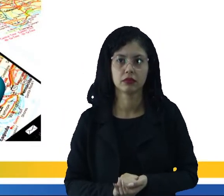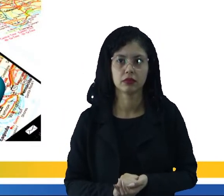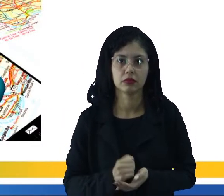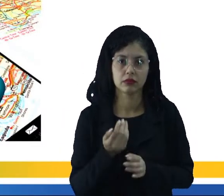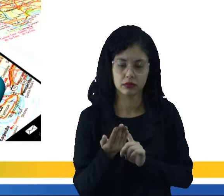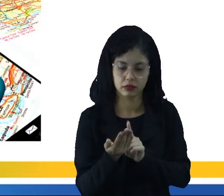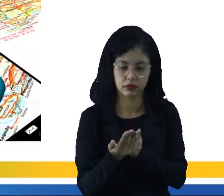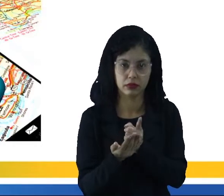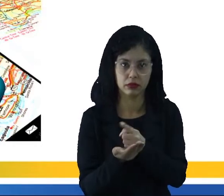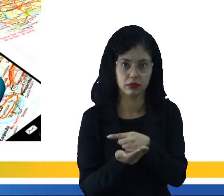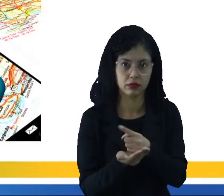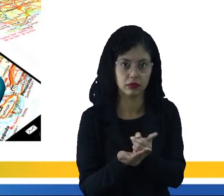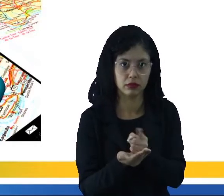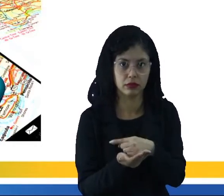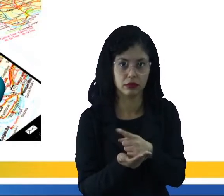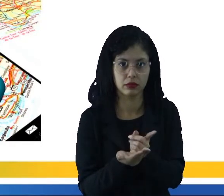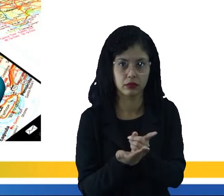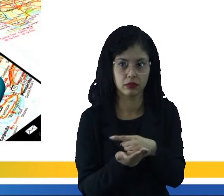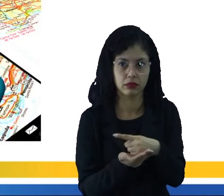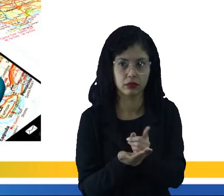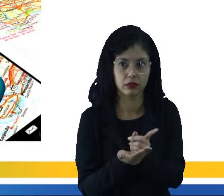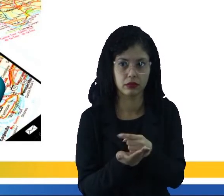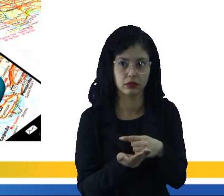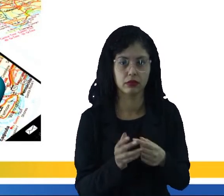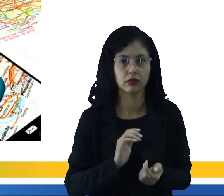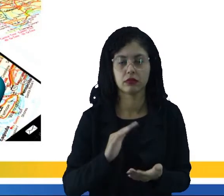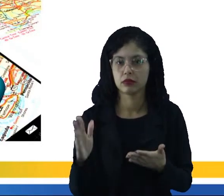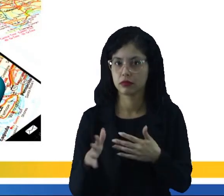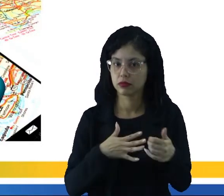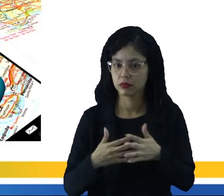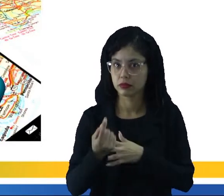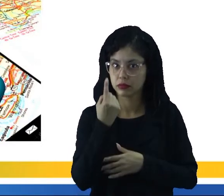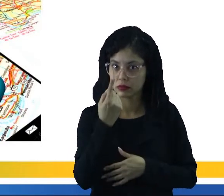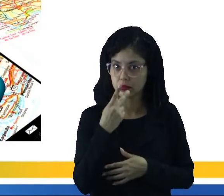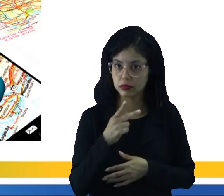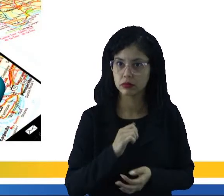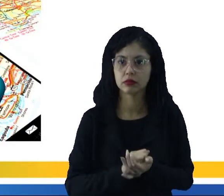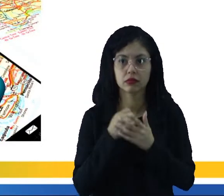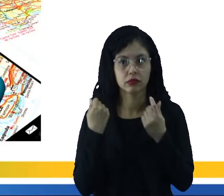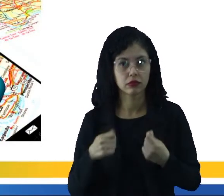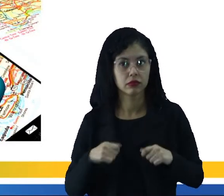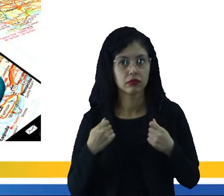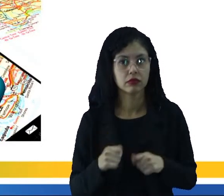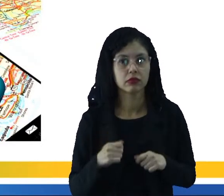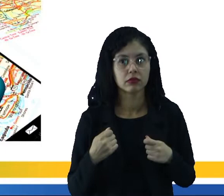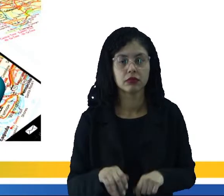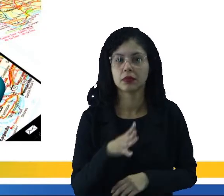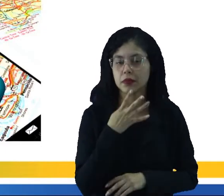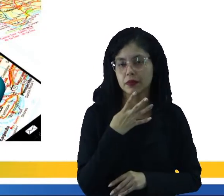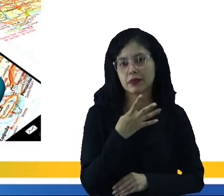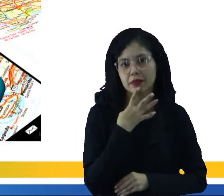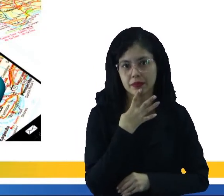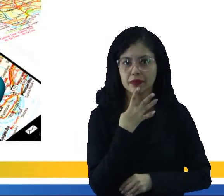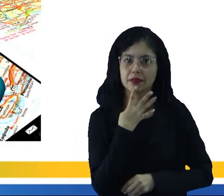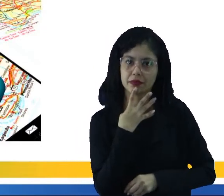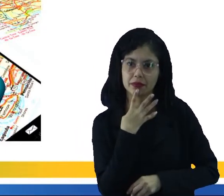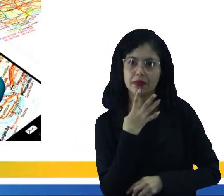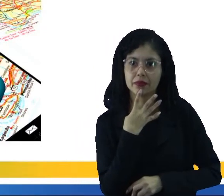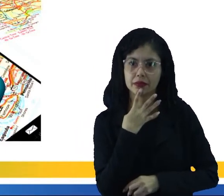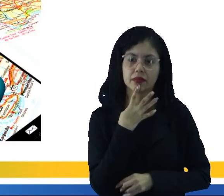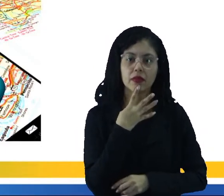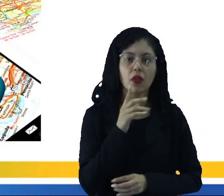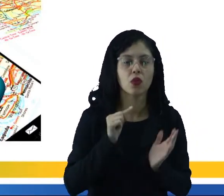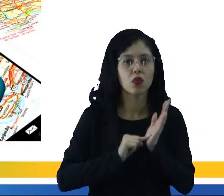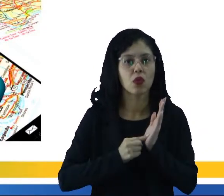bússola. Entretanto, para utilizar qualquer um deles, é preciso conhecer os pontos